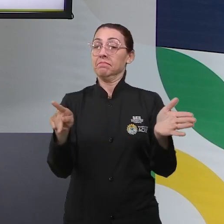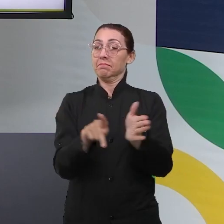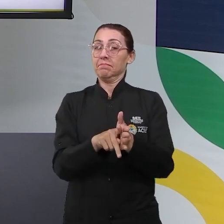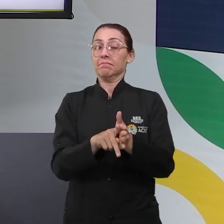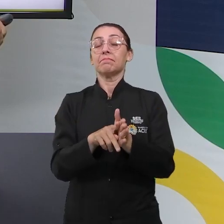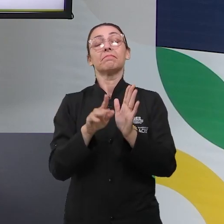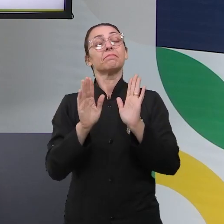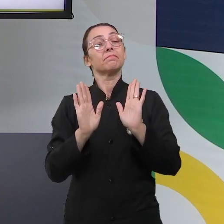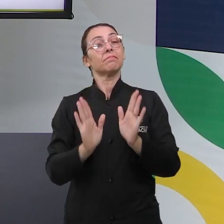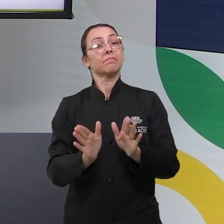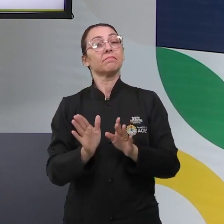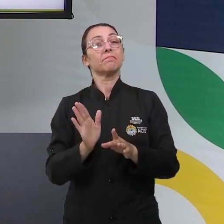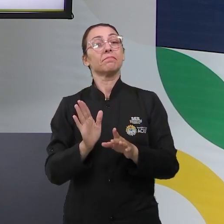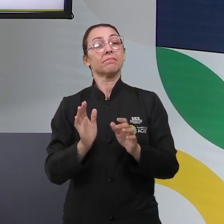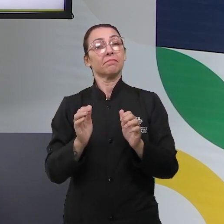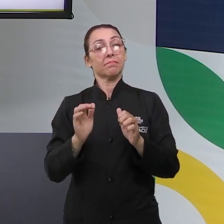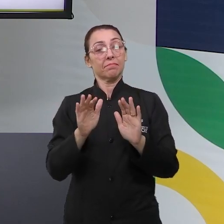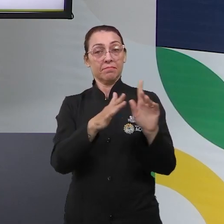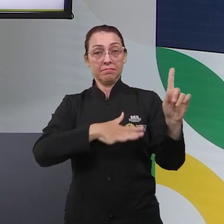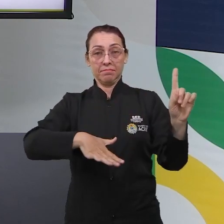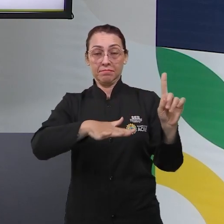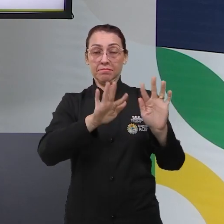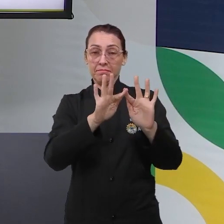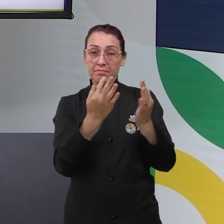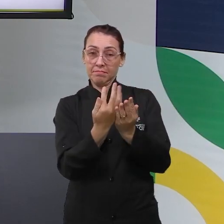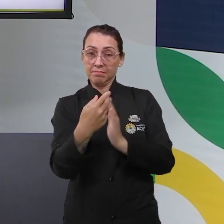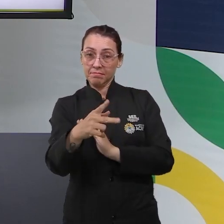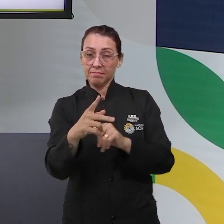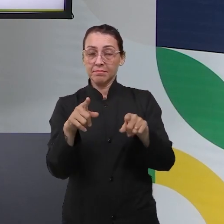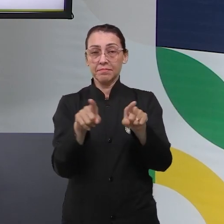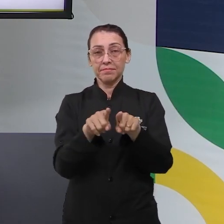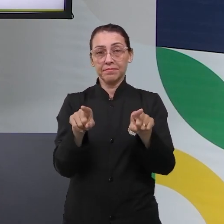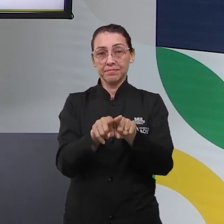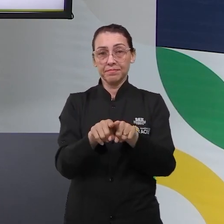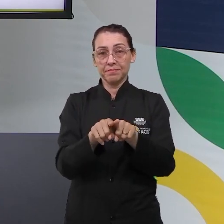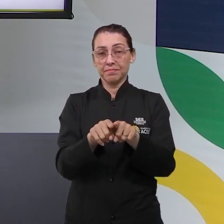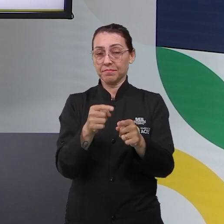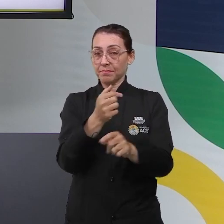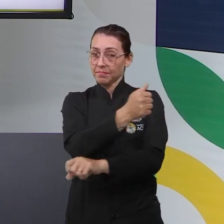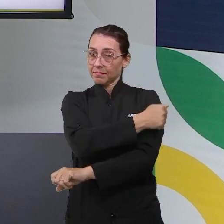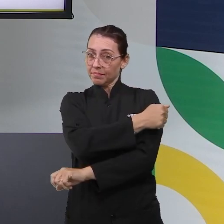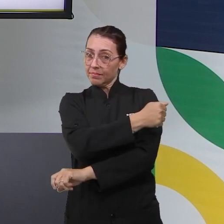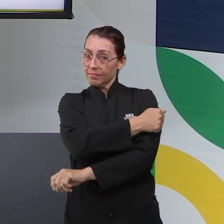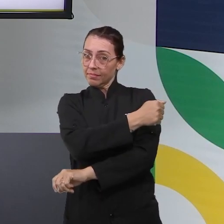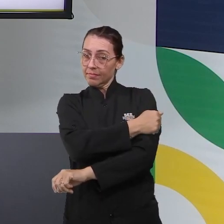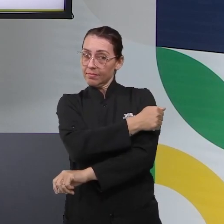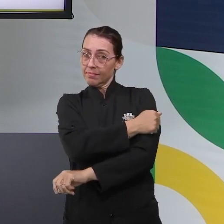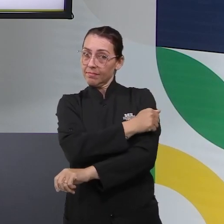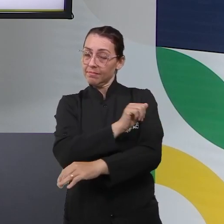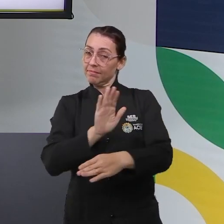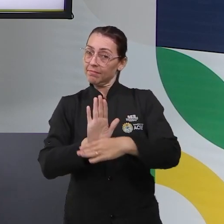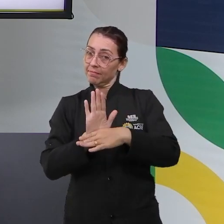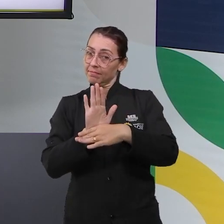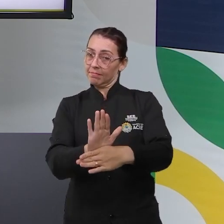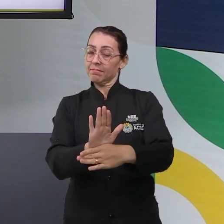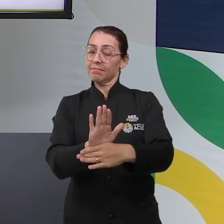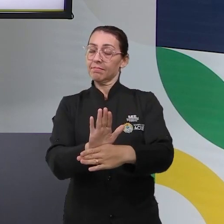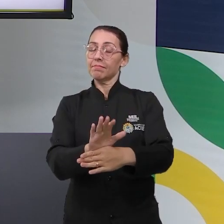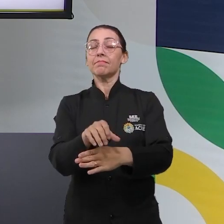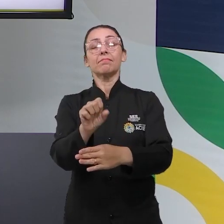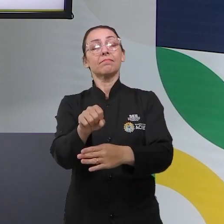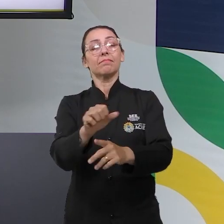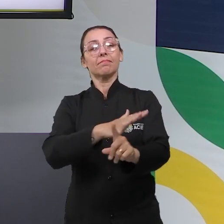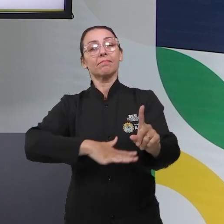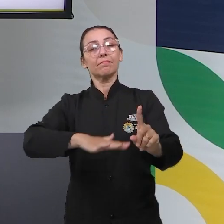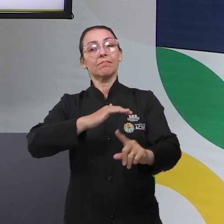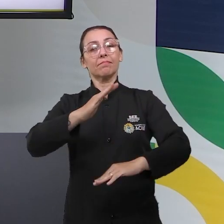com aqueles que o cercam, para a sociedade, para a sua família, tá bom? Estudiante, alumna, é